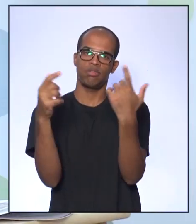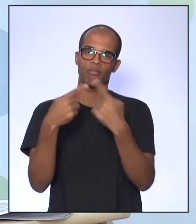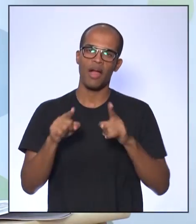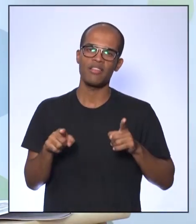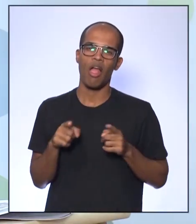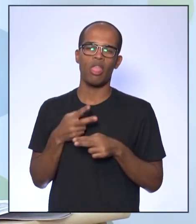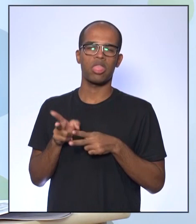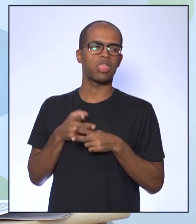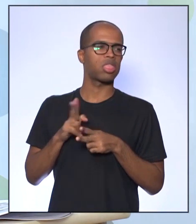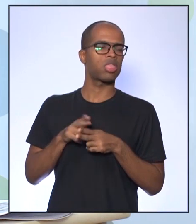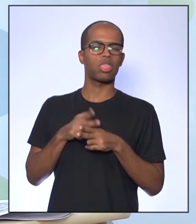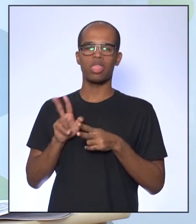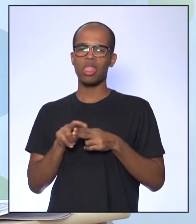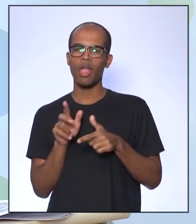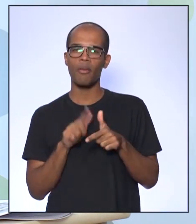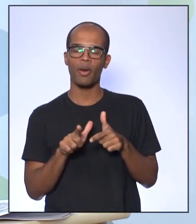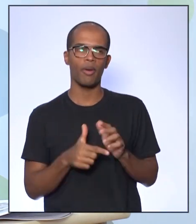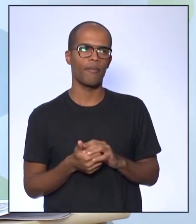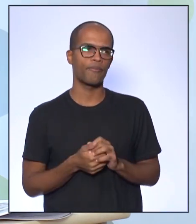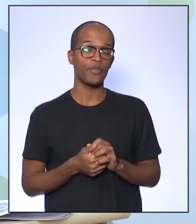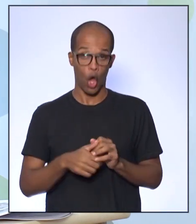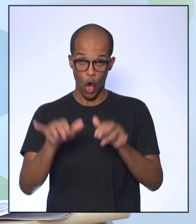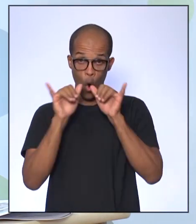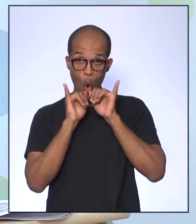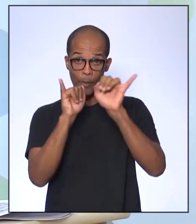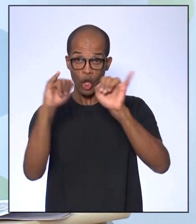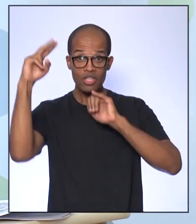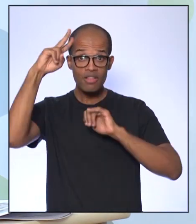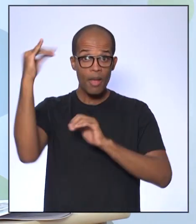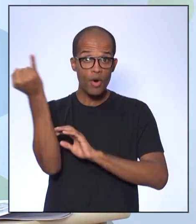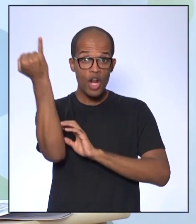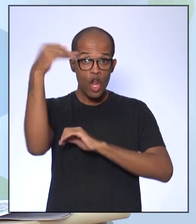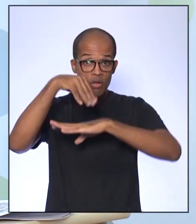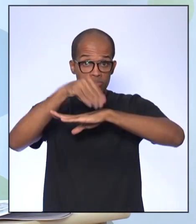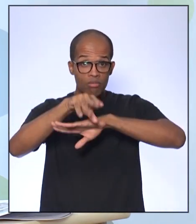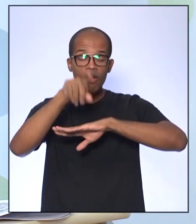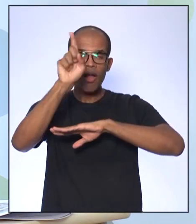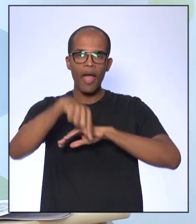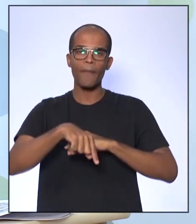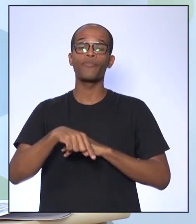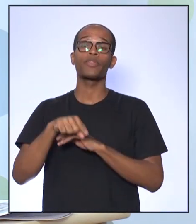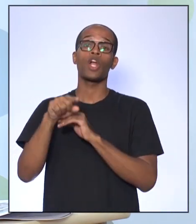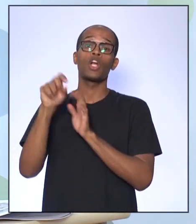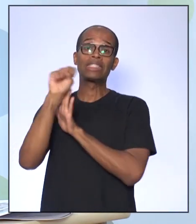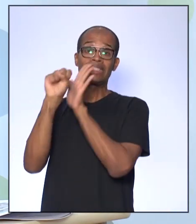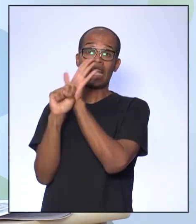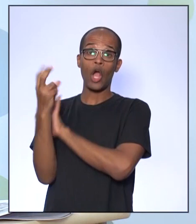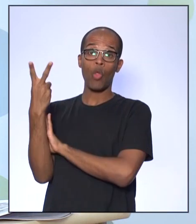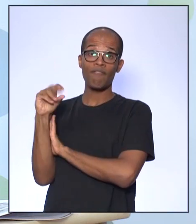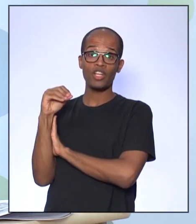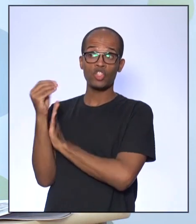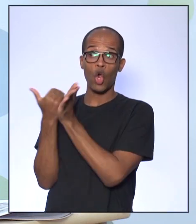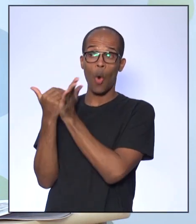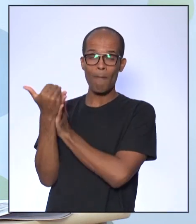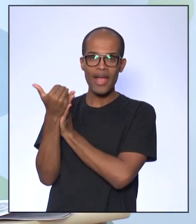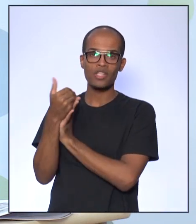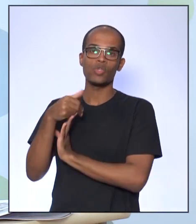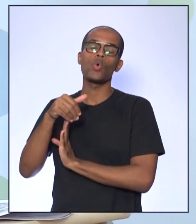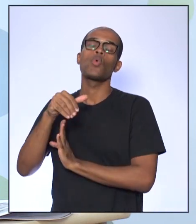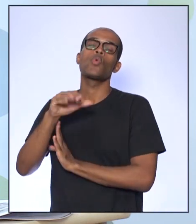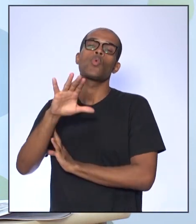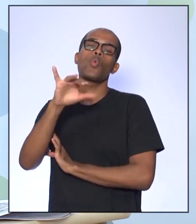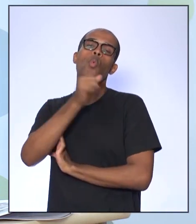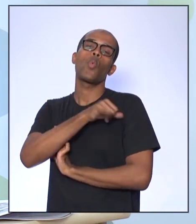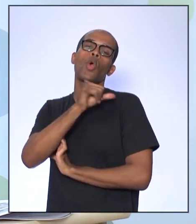Maquiar. Maquiar a cidade. Uma notícia histórica importante para você saber, querido aluno, é que no começo do século XX, o Rio de Janeiro passou por uma